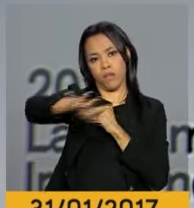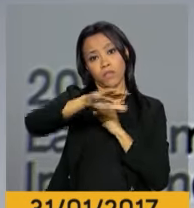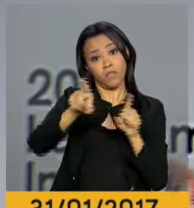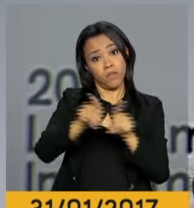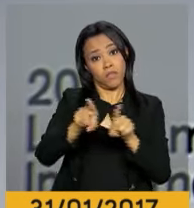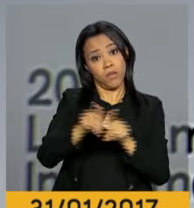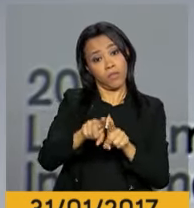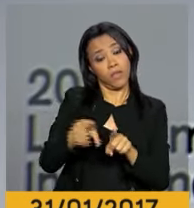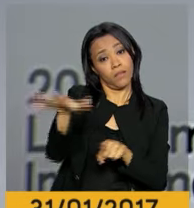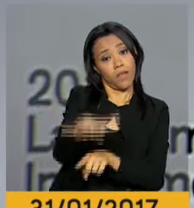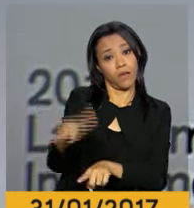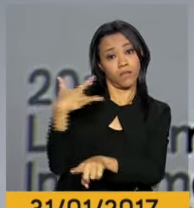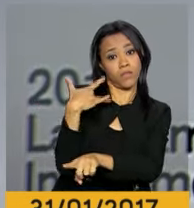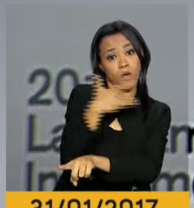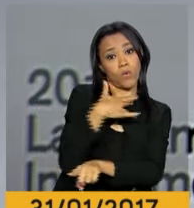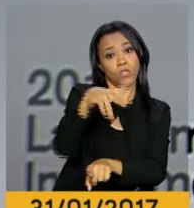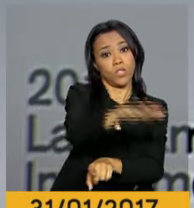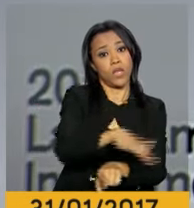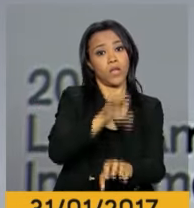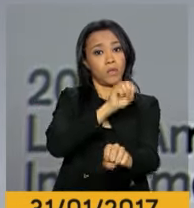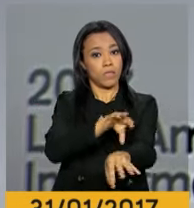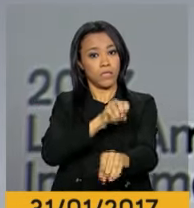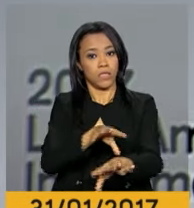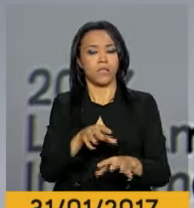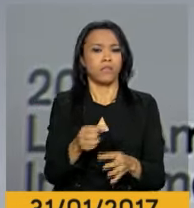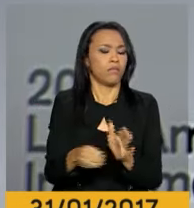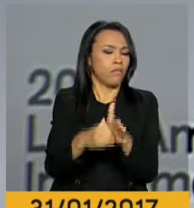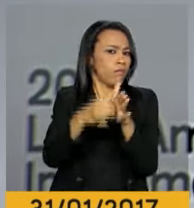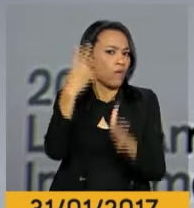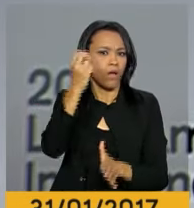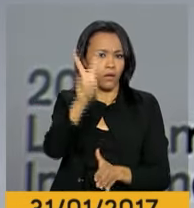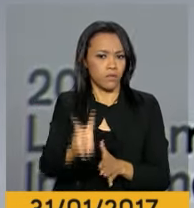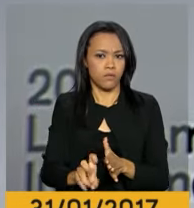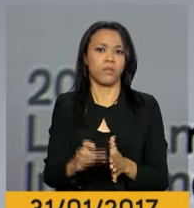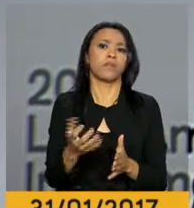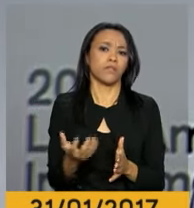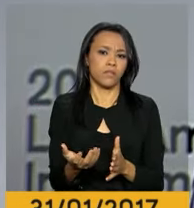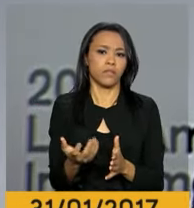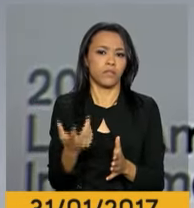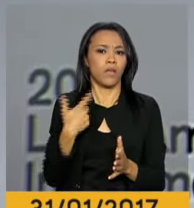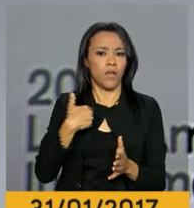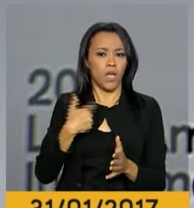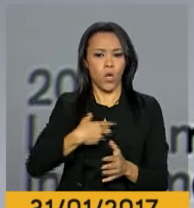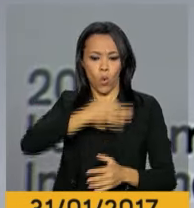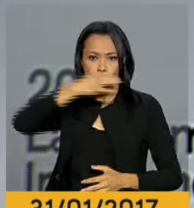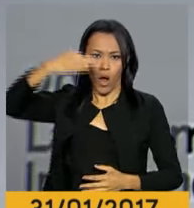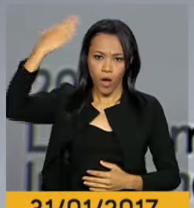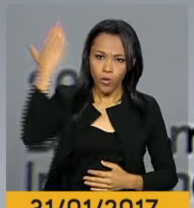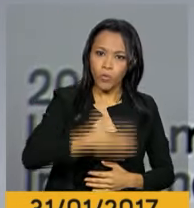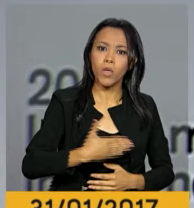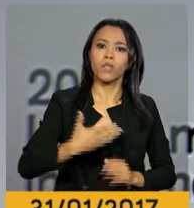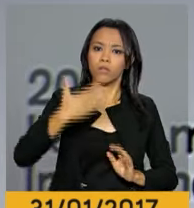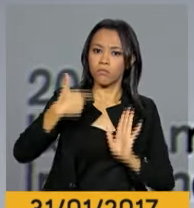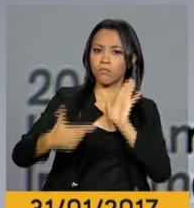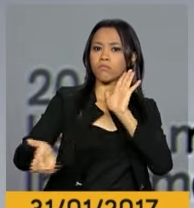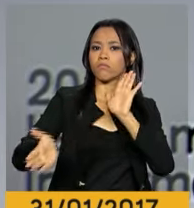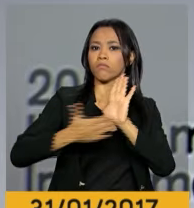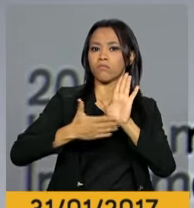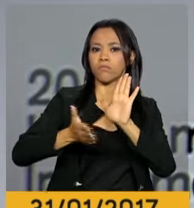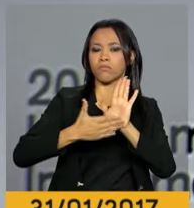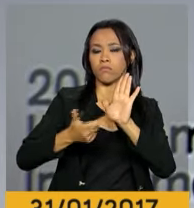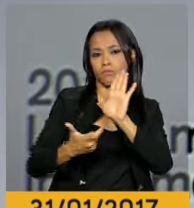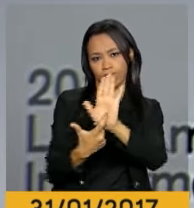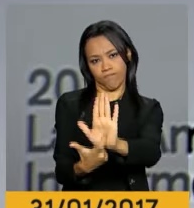no tocante à saúde e educação aliás muitas muitas vezes contra o argumento Eu ofereço o documento e o